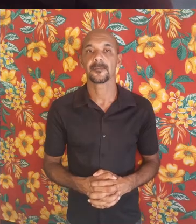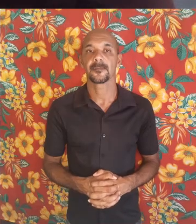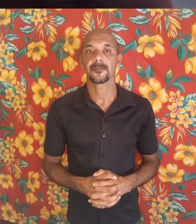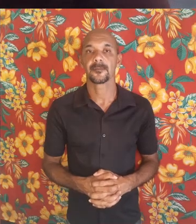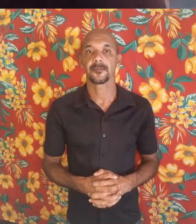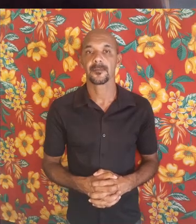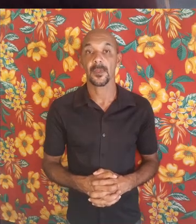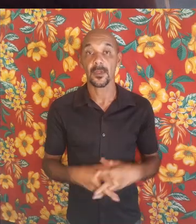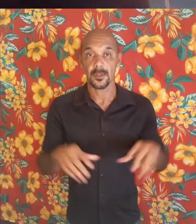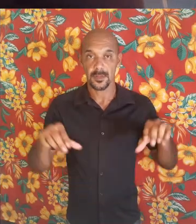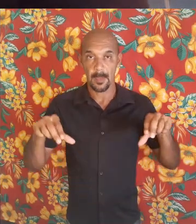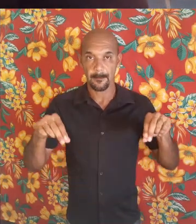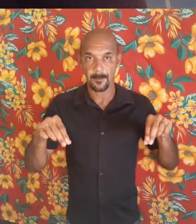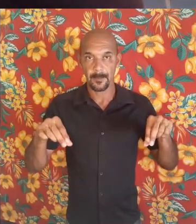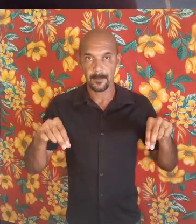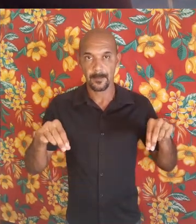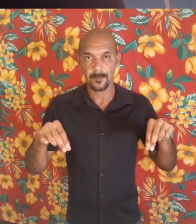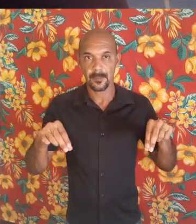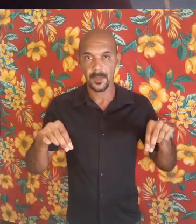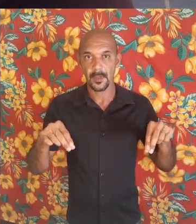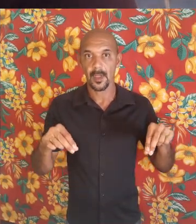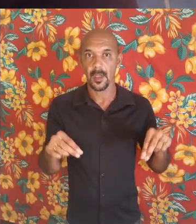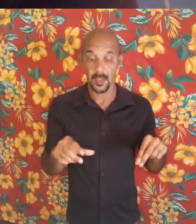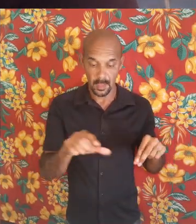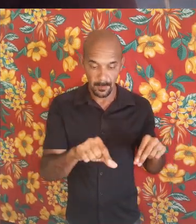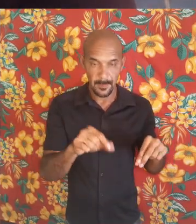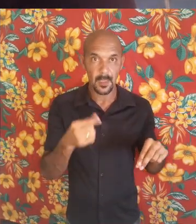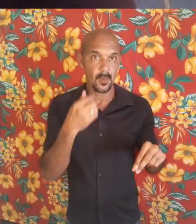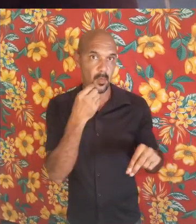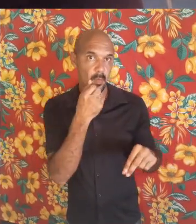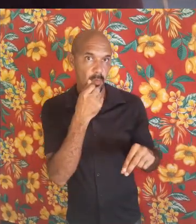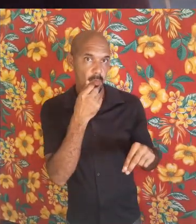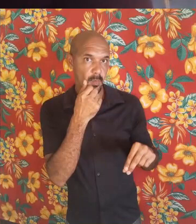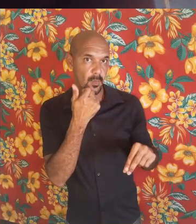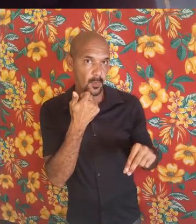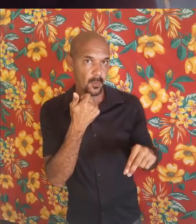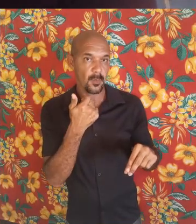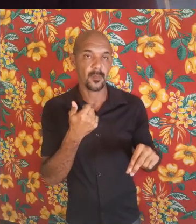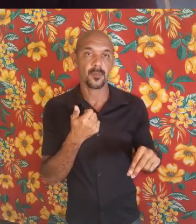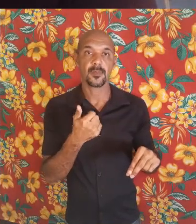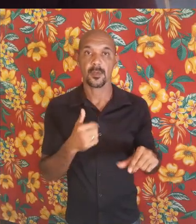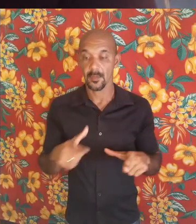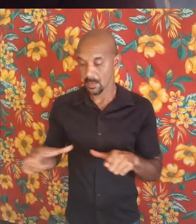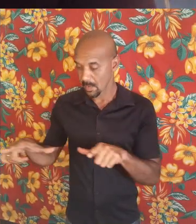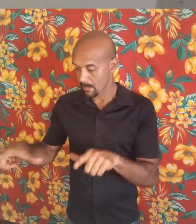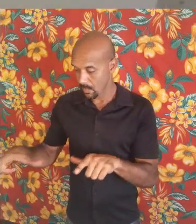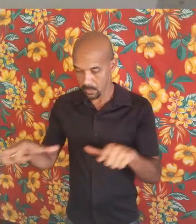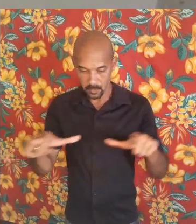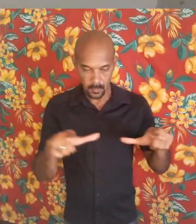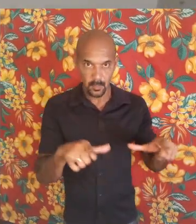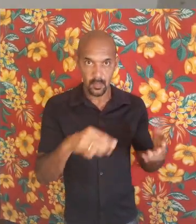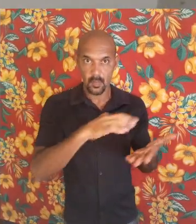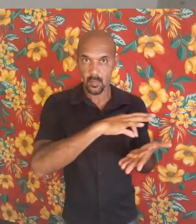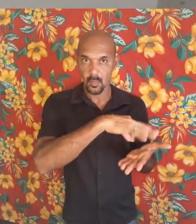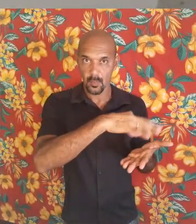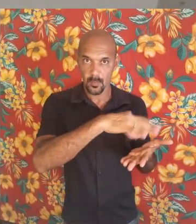está preso, e a gente com um lápis grafite comum começar a transferir o desenho, certo?